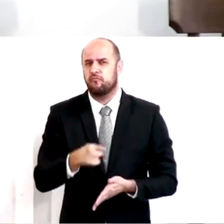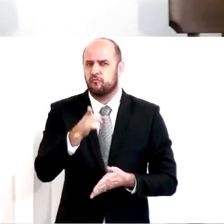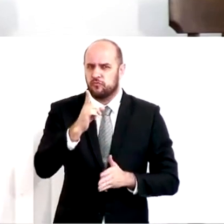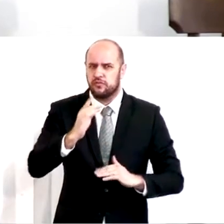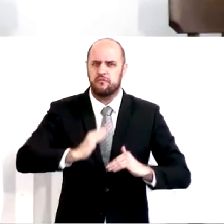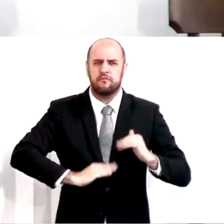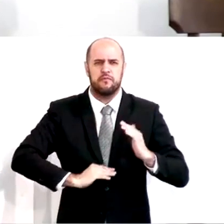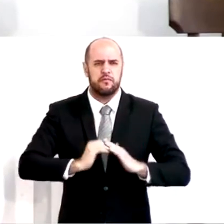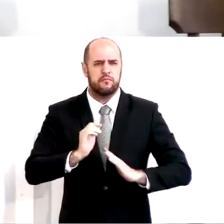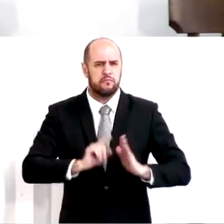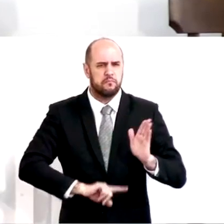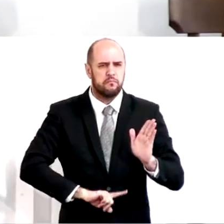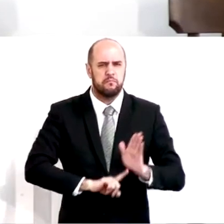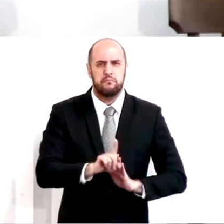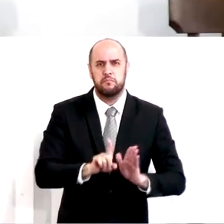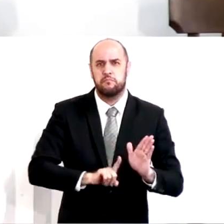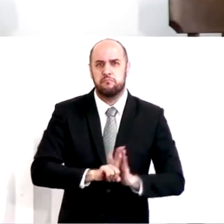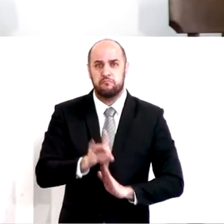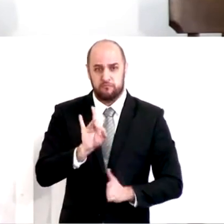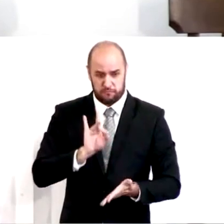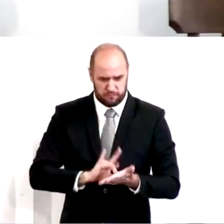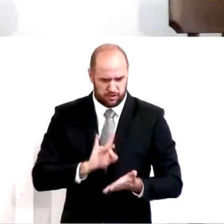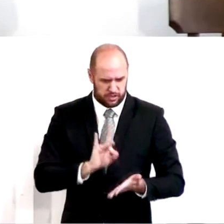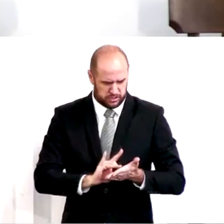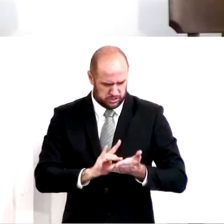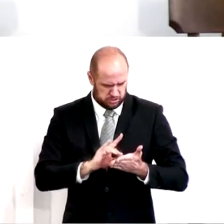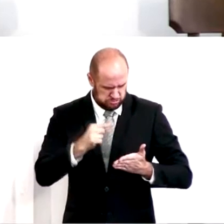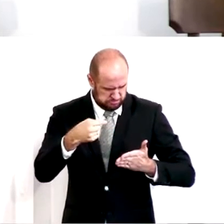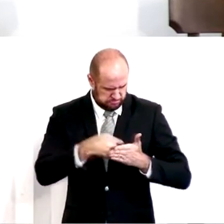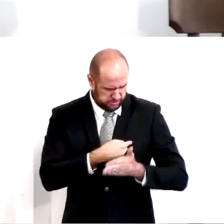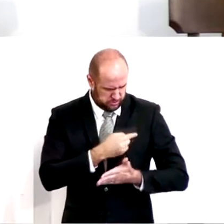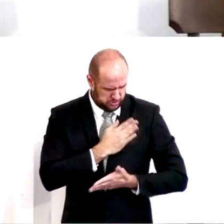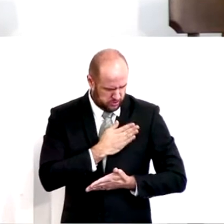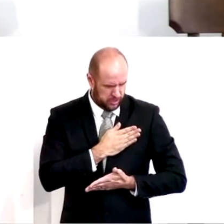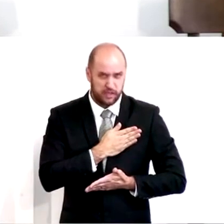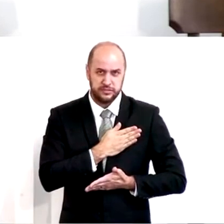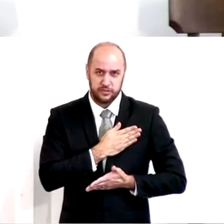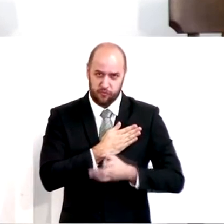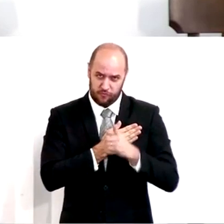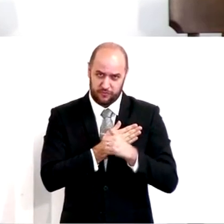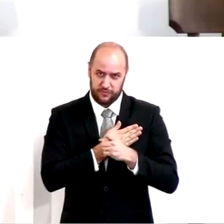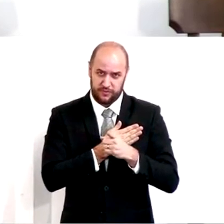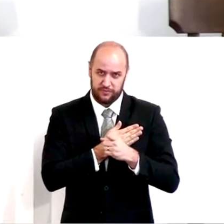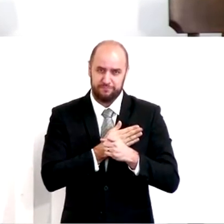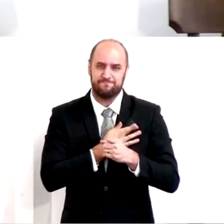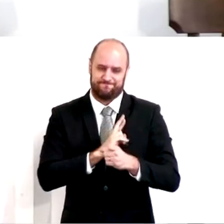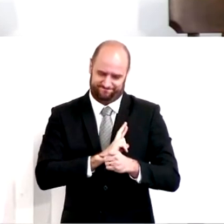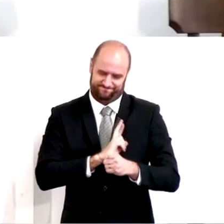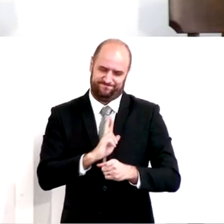fizer perguntas honestas ao seu coração, você terá as respostas.